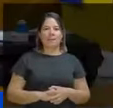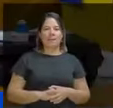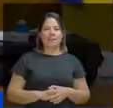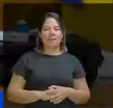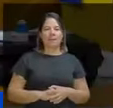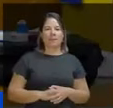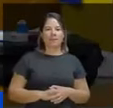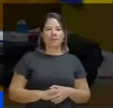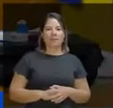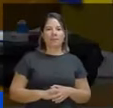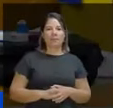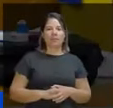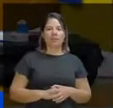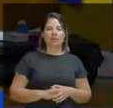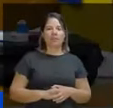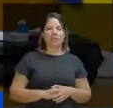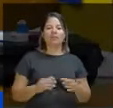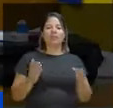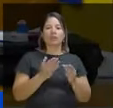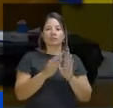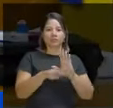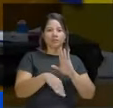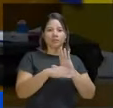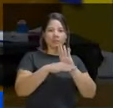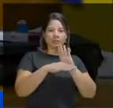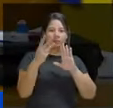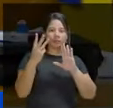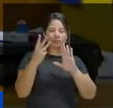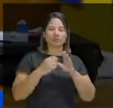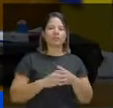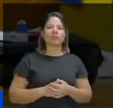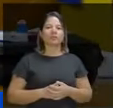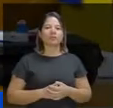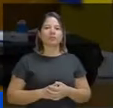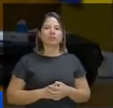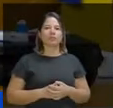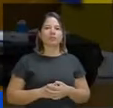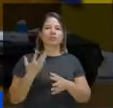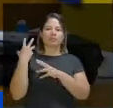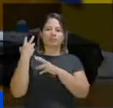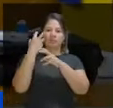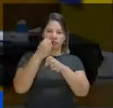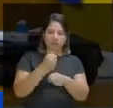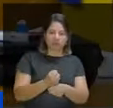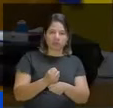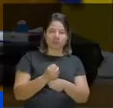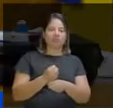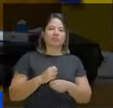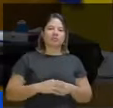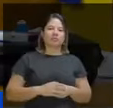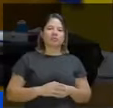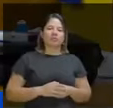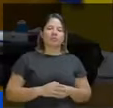Então, chamo em julgamento o item 3 da pauta, prestação de contas anual,